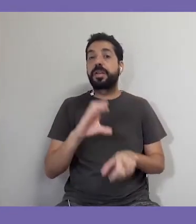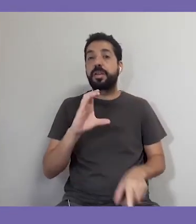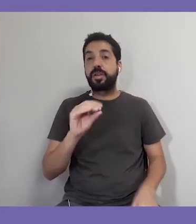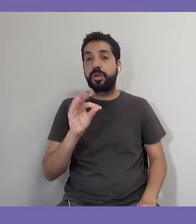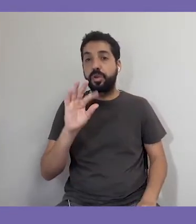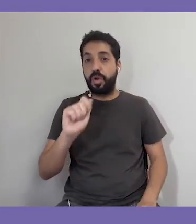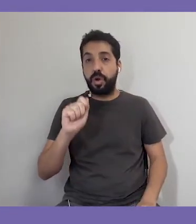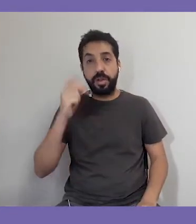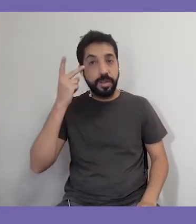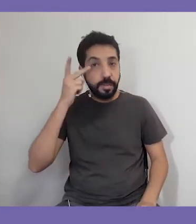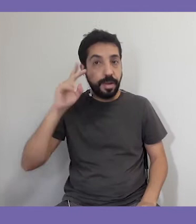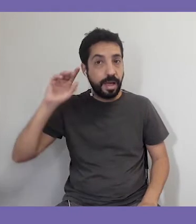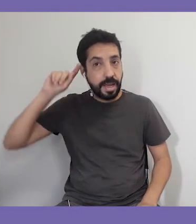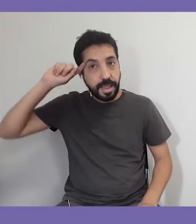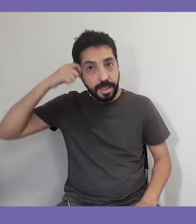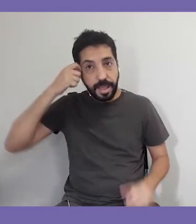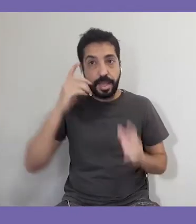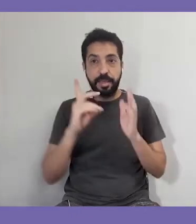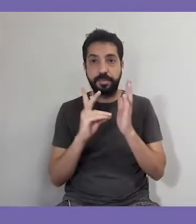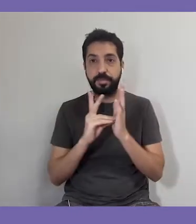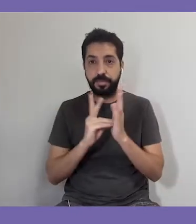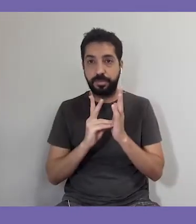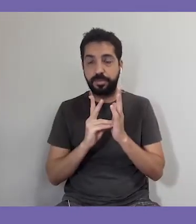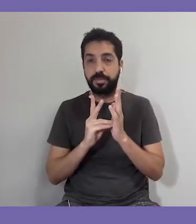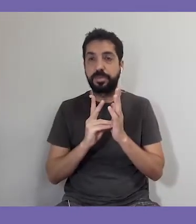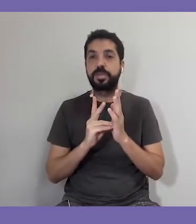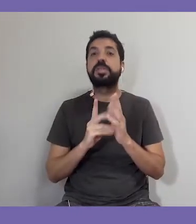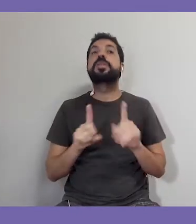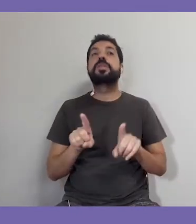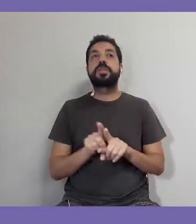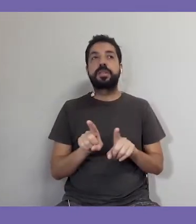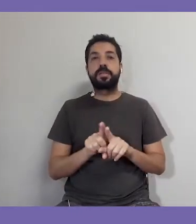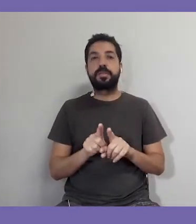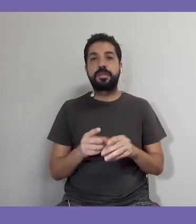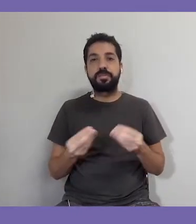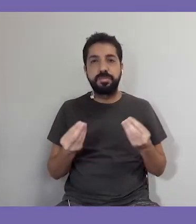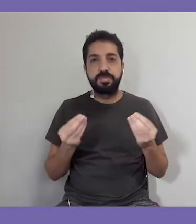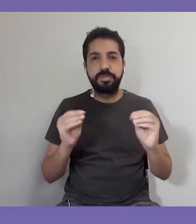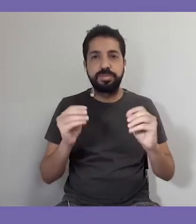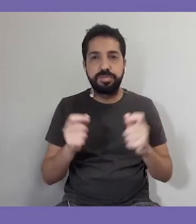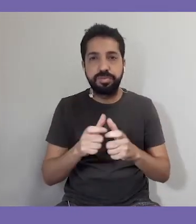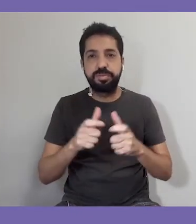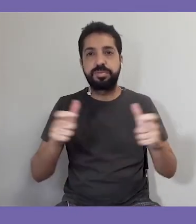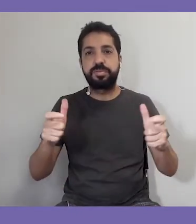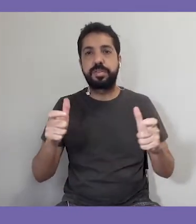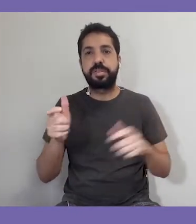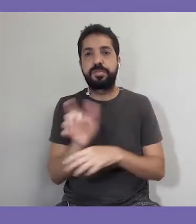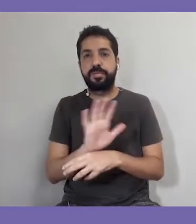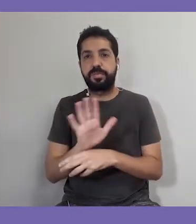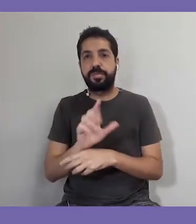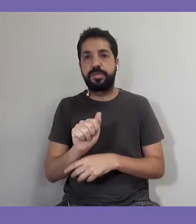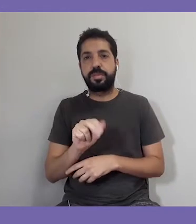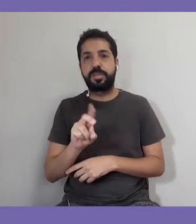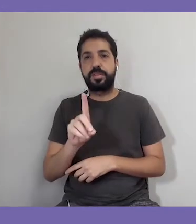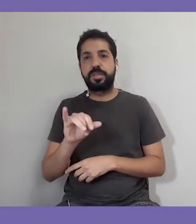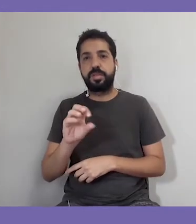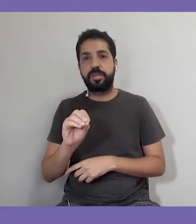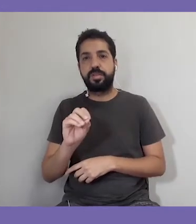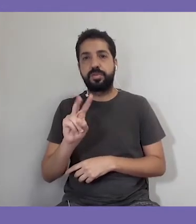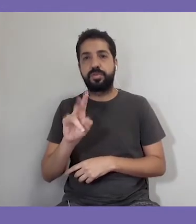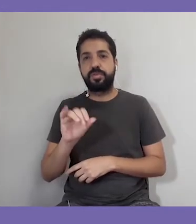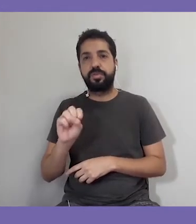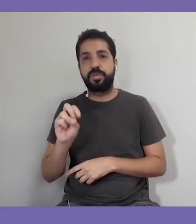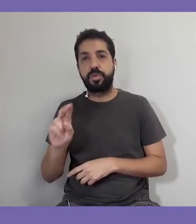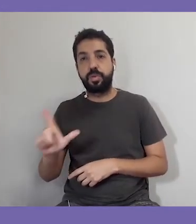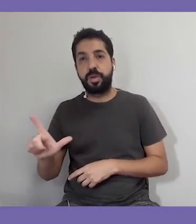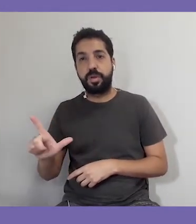negros e indígenas nas universidades, e também os tais afirmativos do audiovisual. E isso tem um resultado maravilhoso,